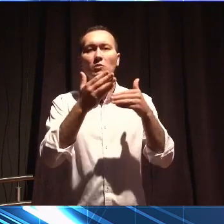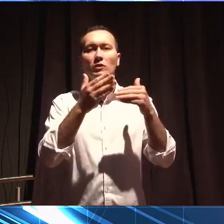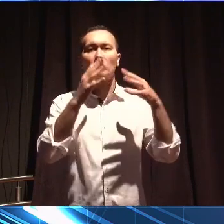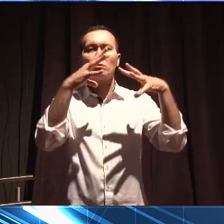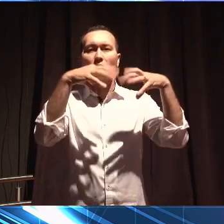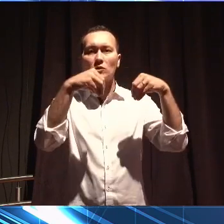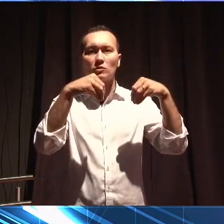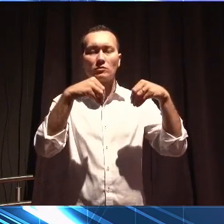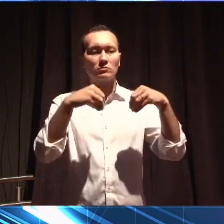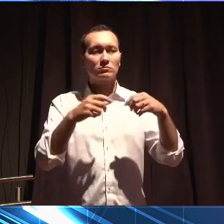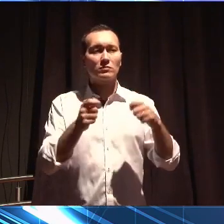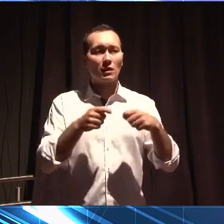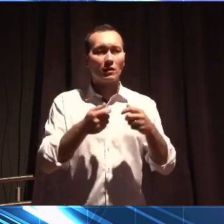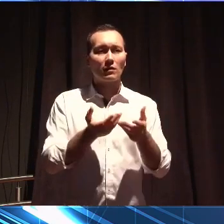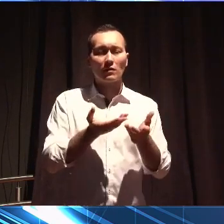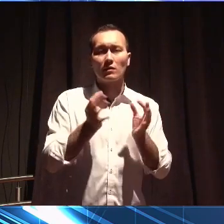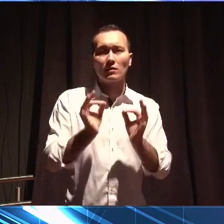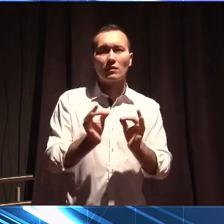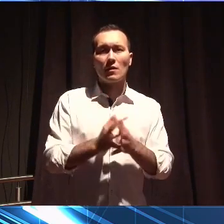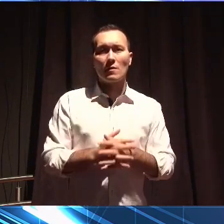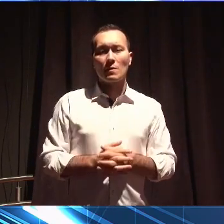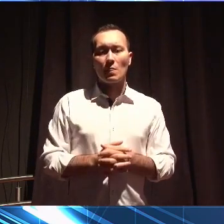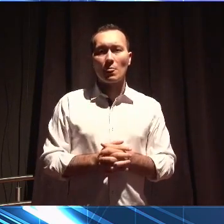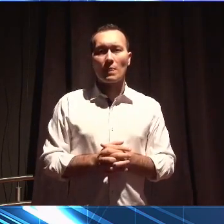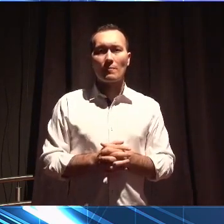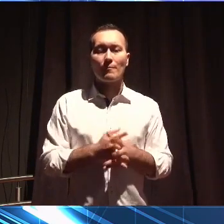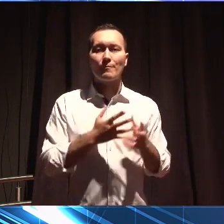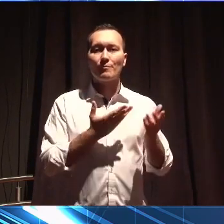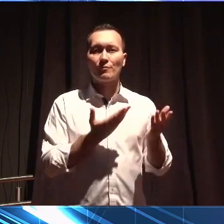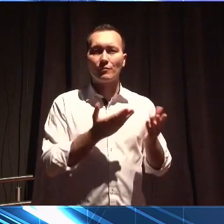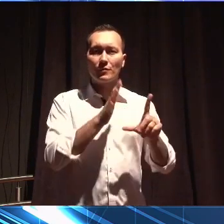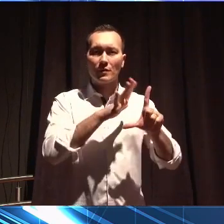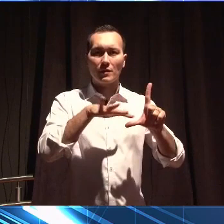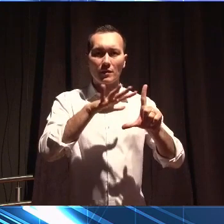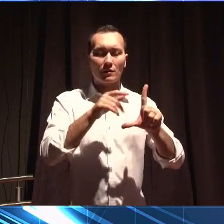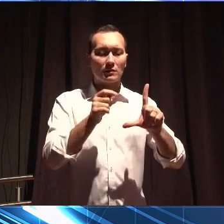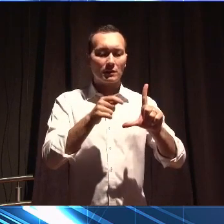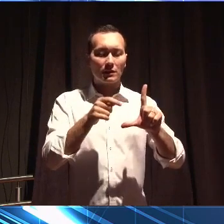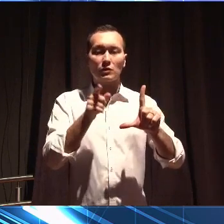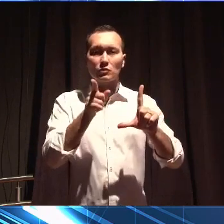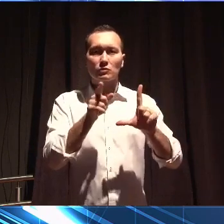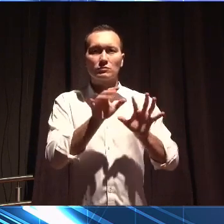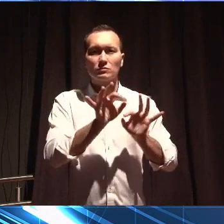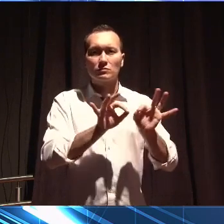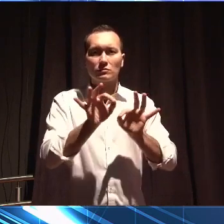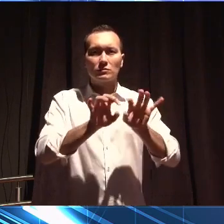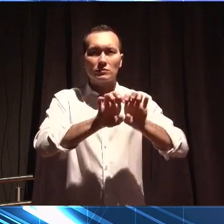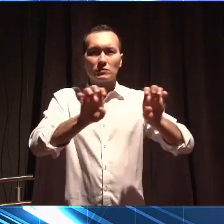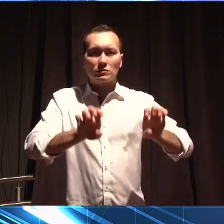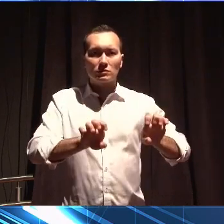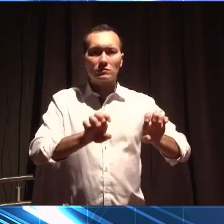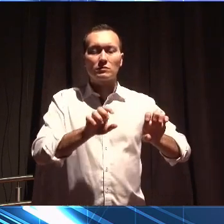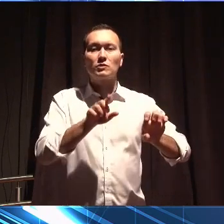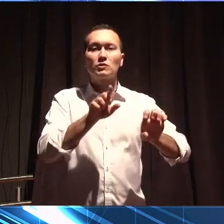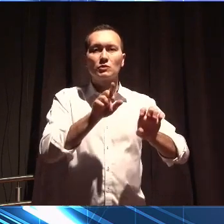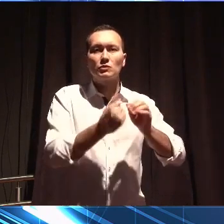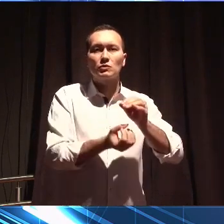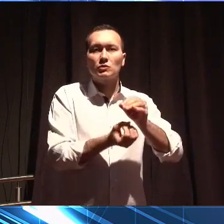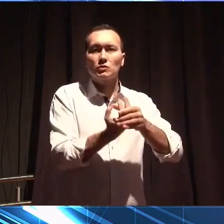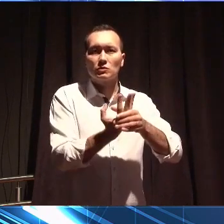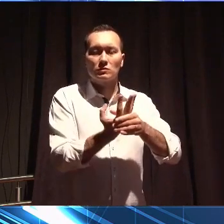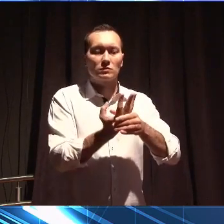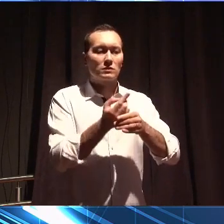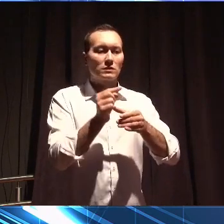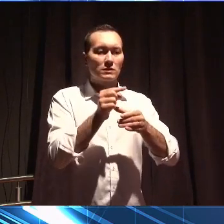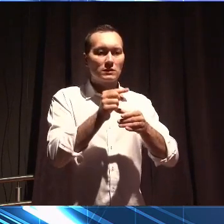uma forma de você criar infraestrutura como código da AWS, mas tem outras ferramentas também, a gente pode matar esses ambientes e recriar